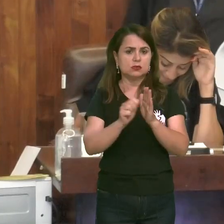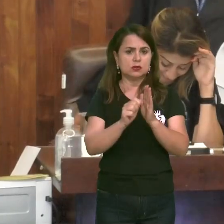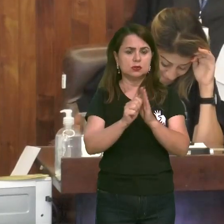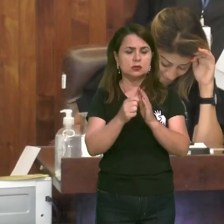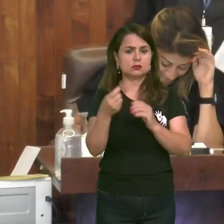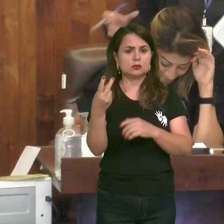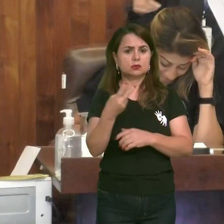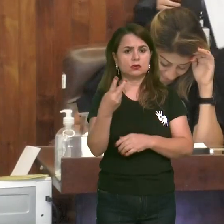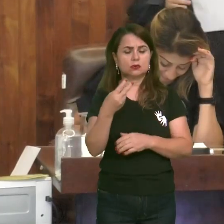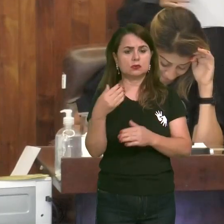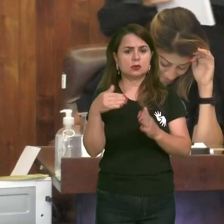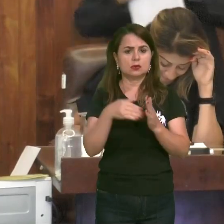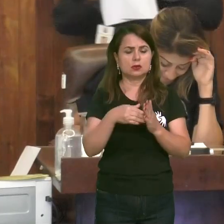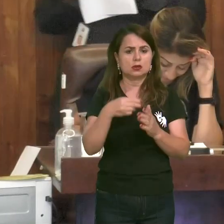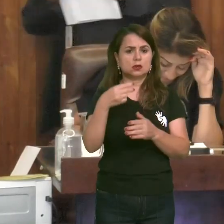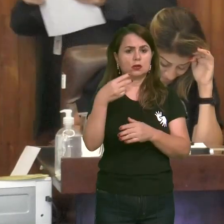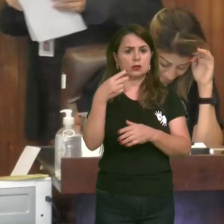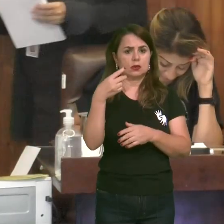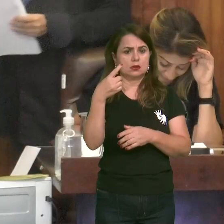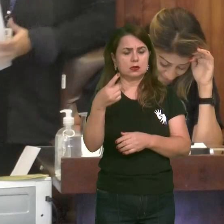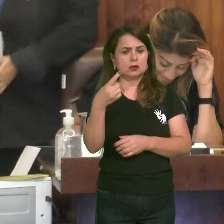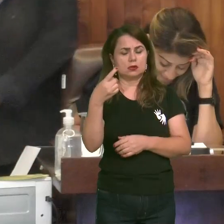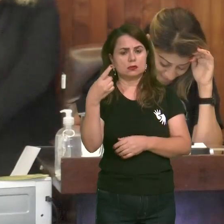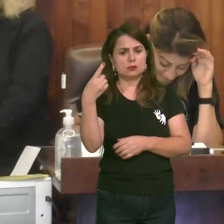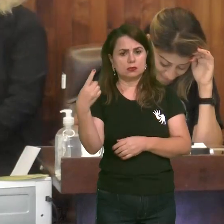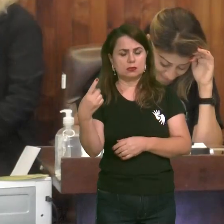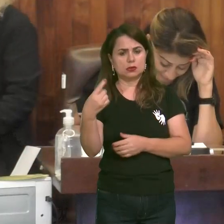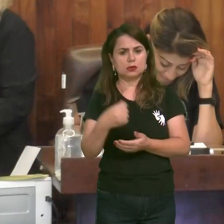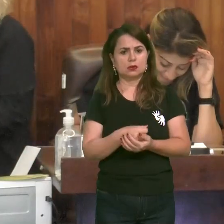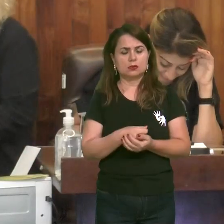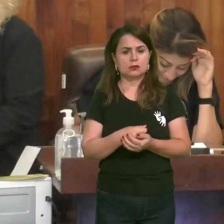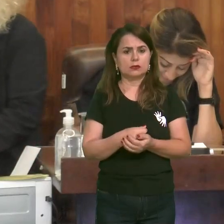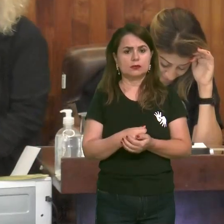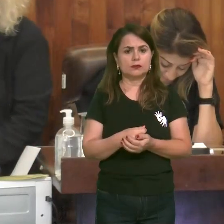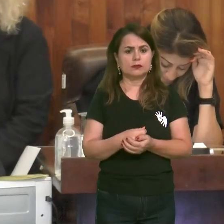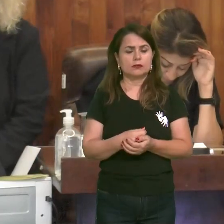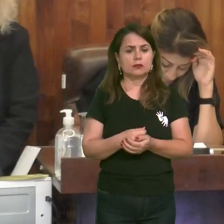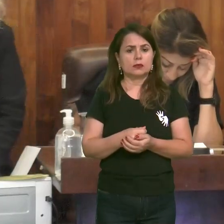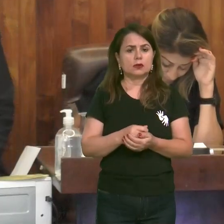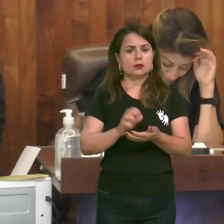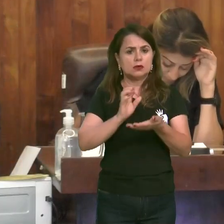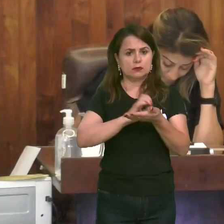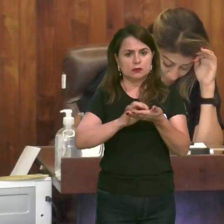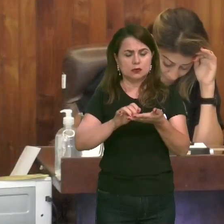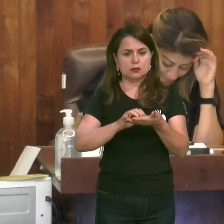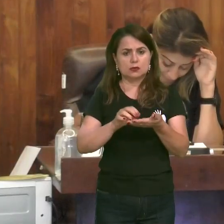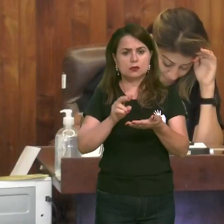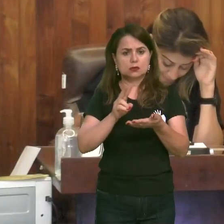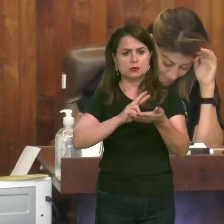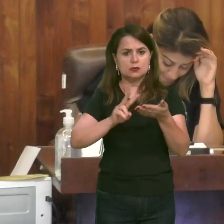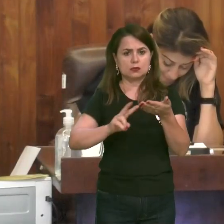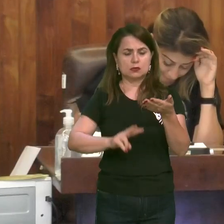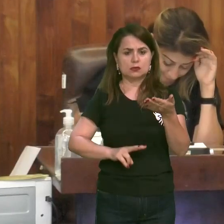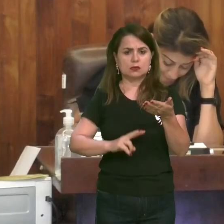ao décimo primeiro trata-se de votação qualificada a chamada do segundo secretário Vereador Jeca os vereadores que são